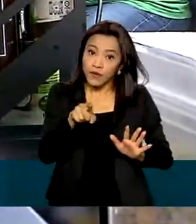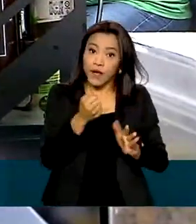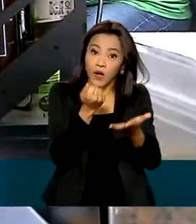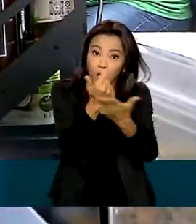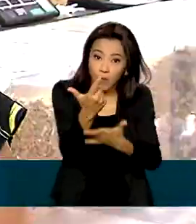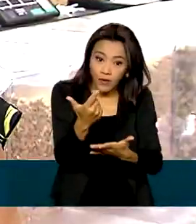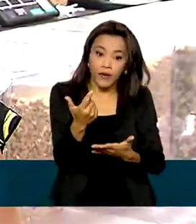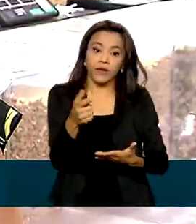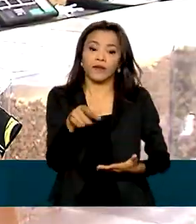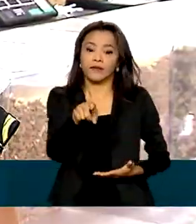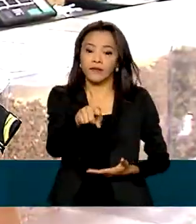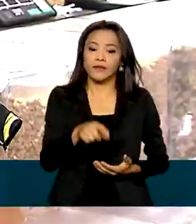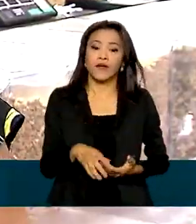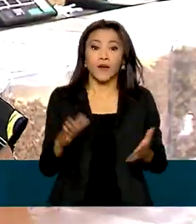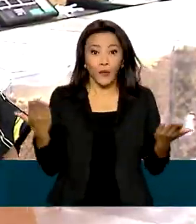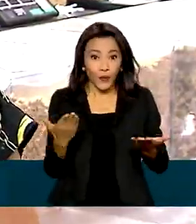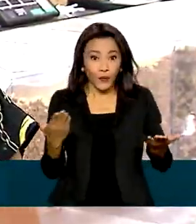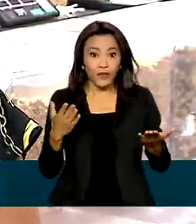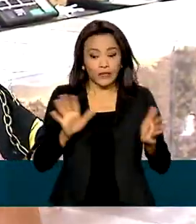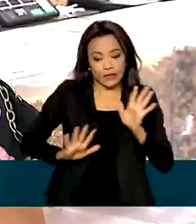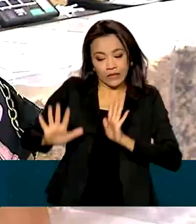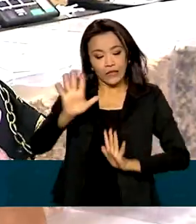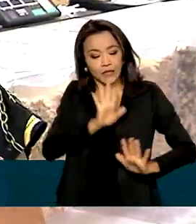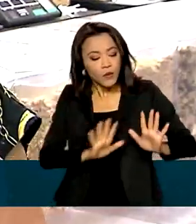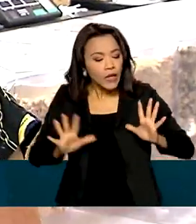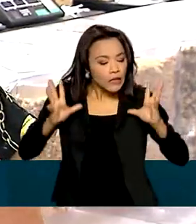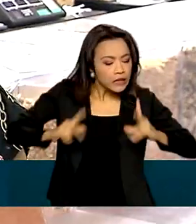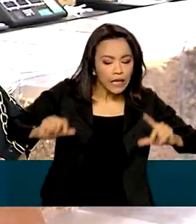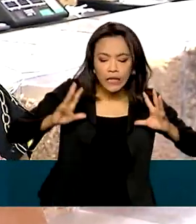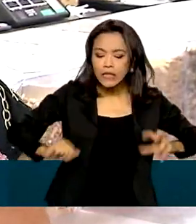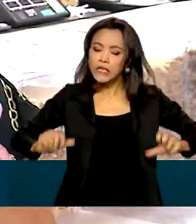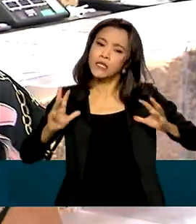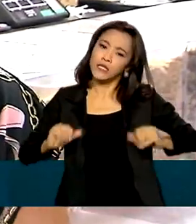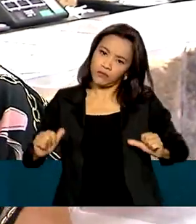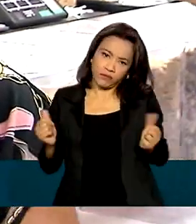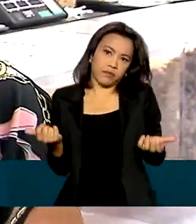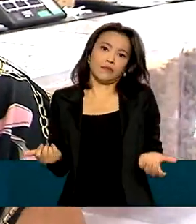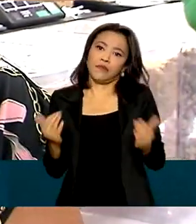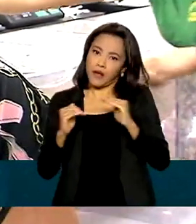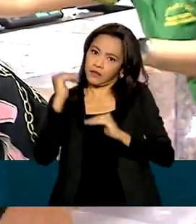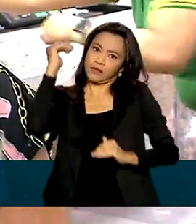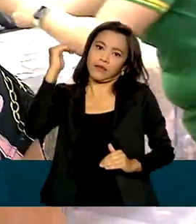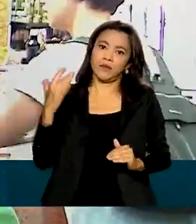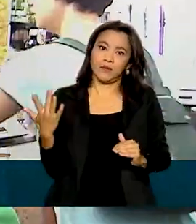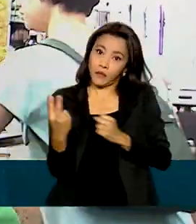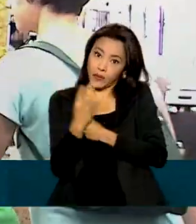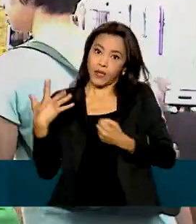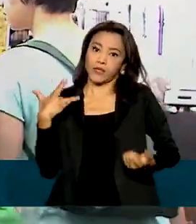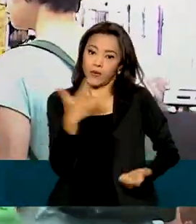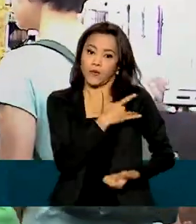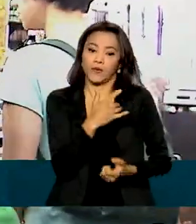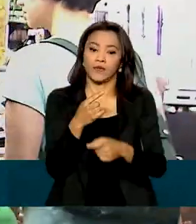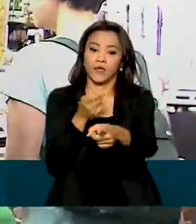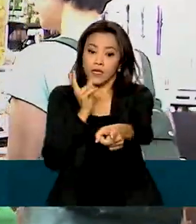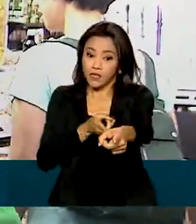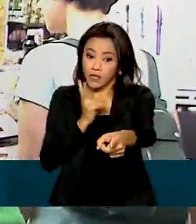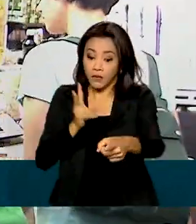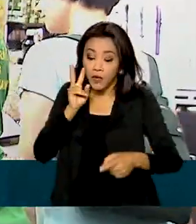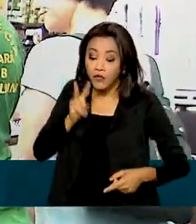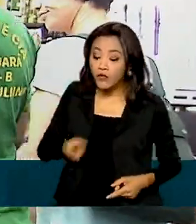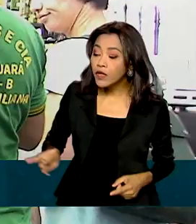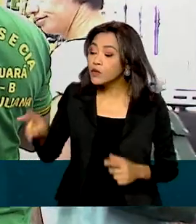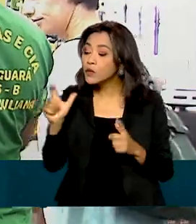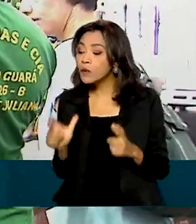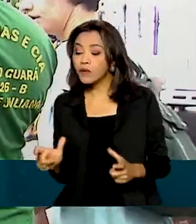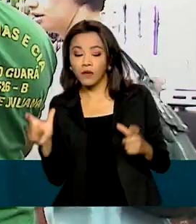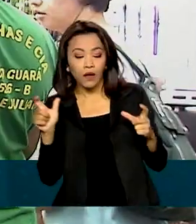dos consumidores minha filha limpeza acima de tudo né então preservar nossa saúde sempre olho aspecto do